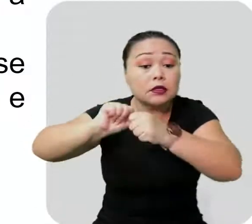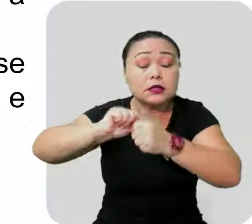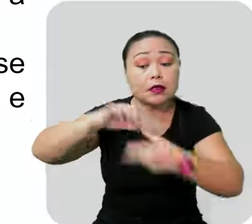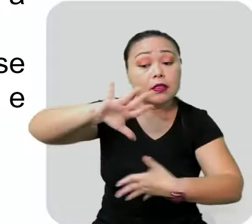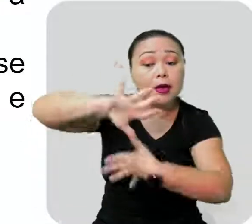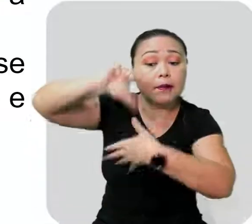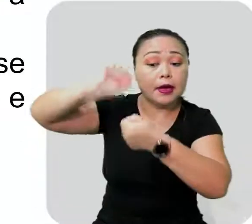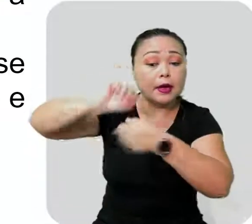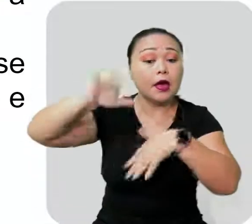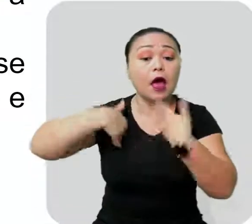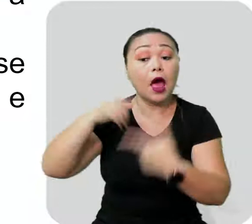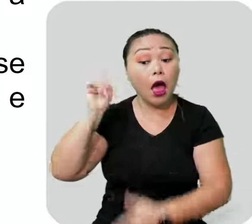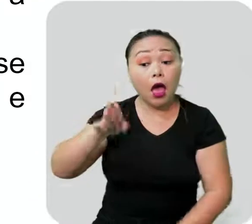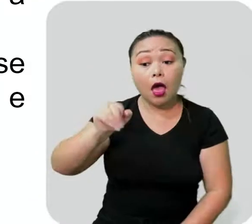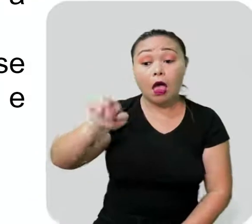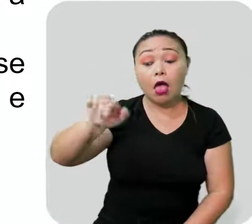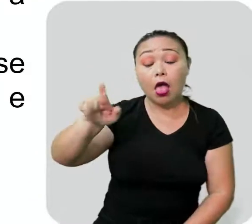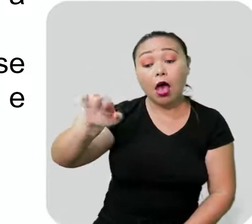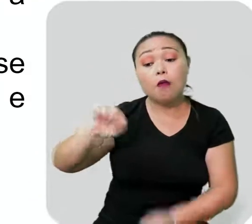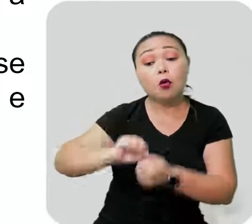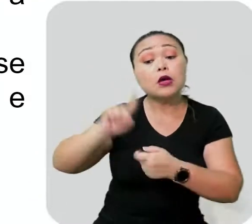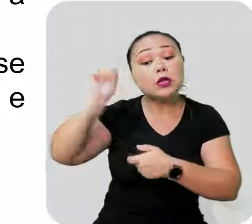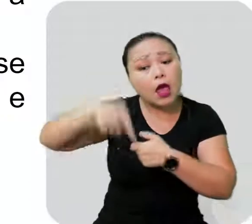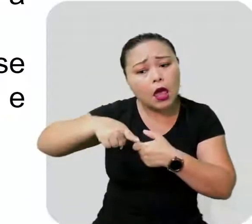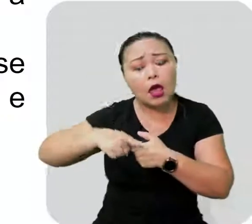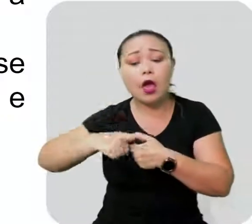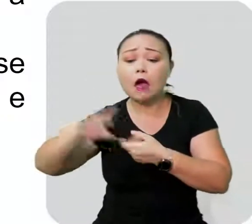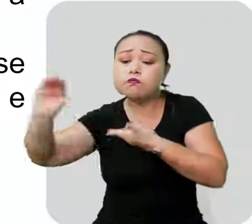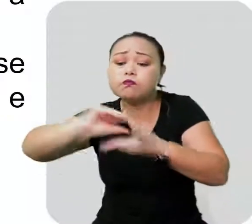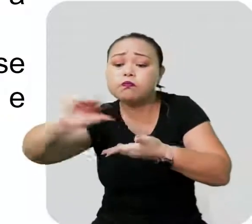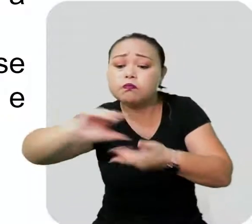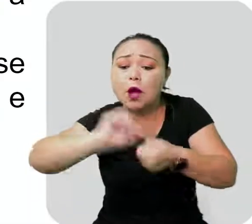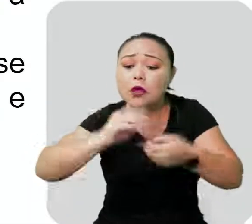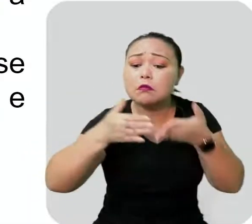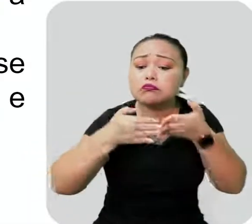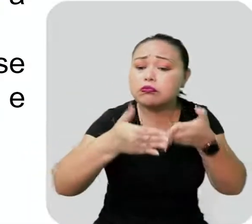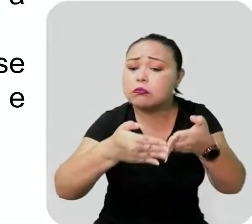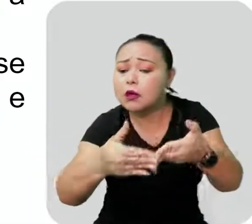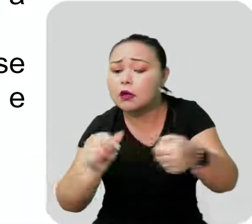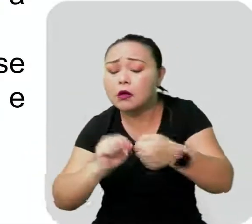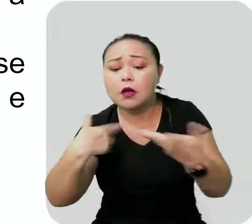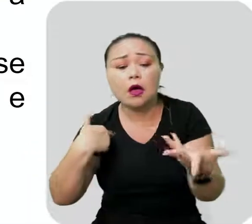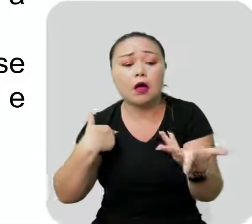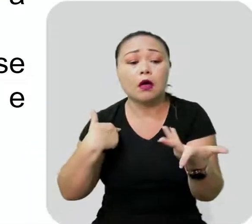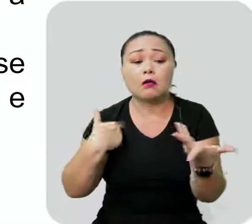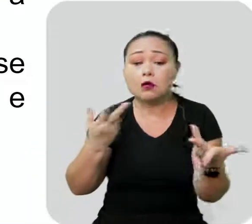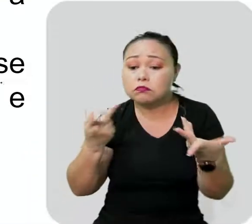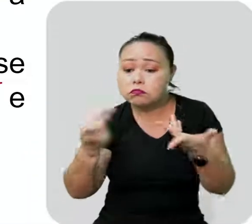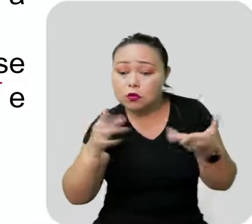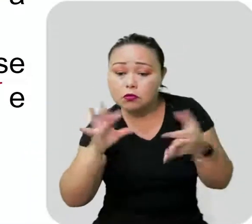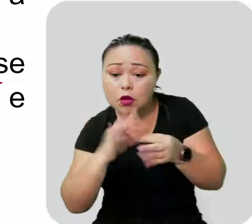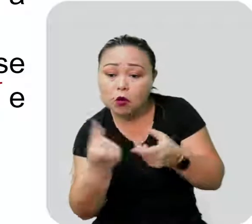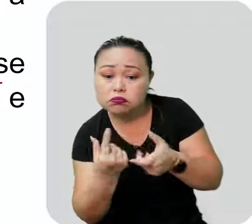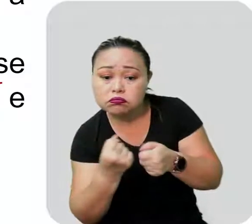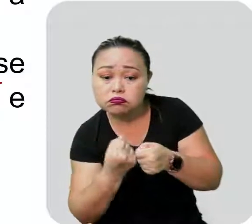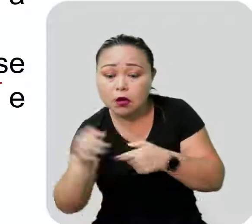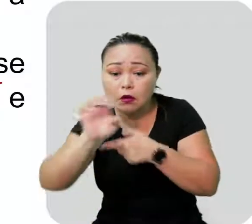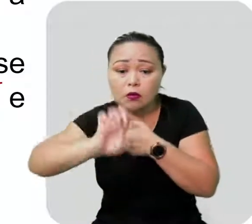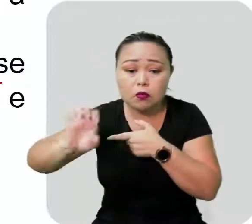os burgueses são verdes que irão Patrocinar essas expedições o eixo econômico europeu